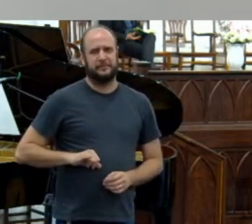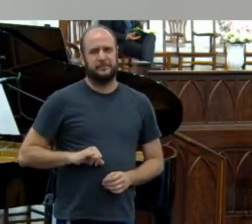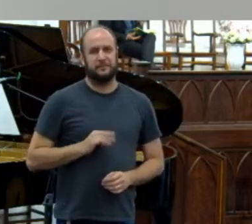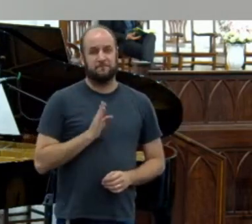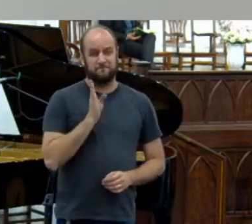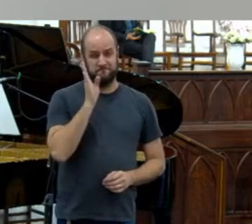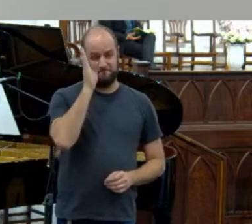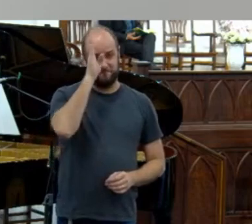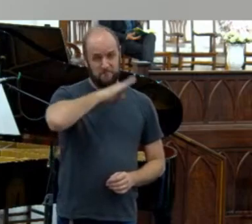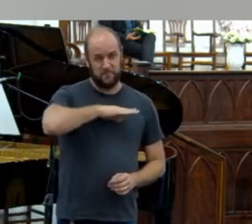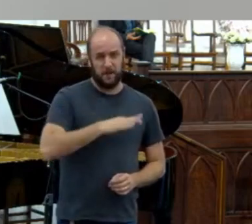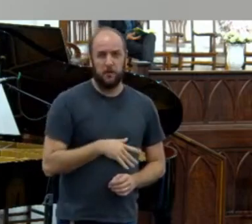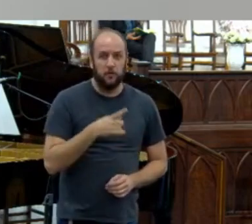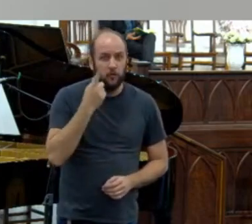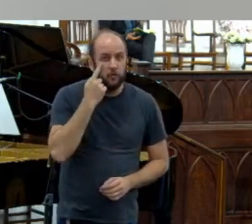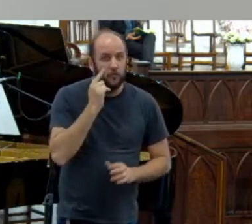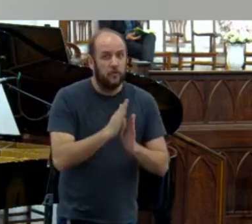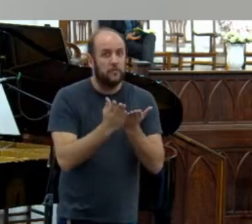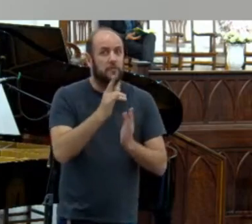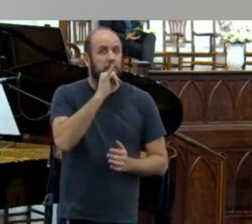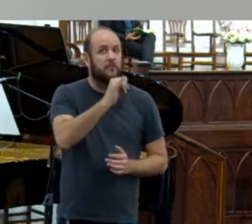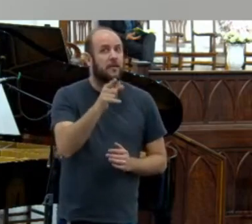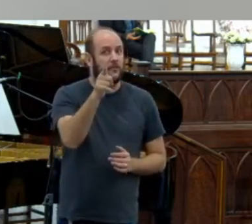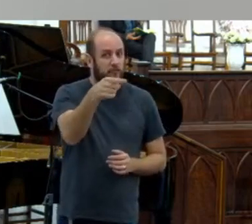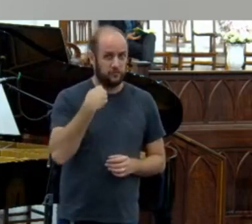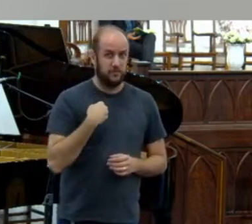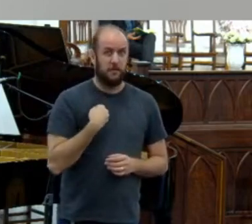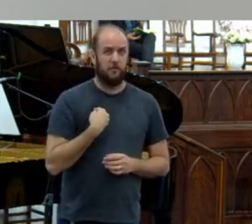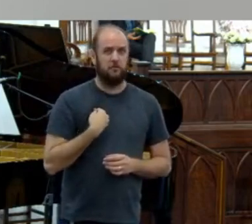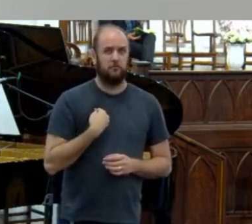perverso. Veja o que a Escritura diz de você e de mim.